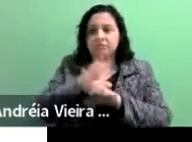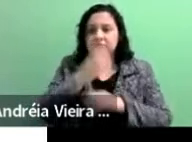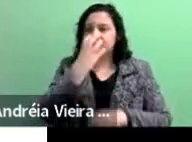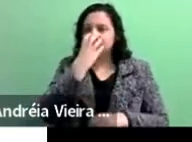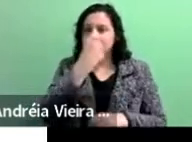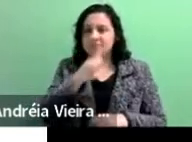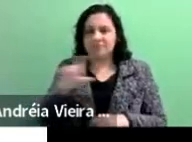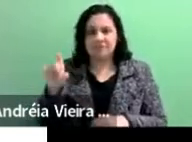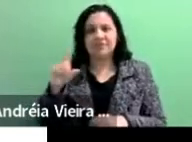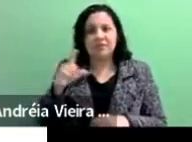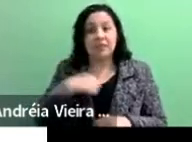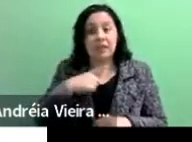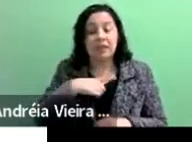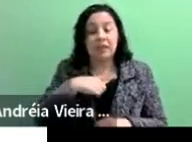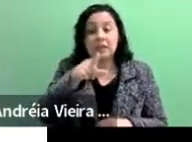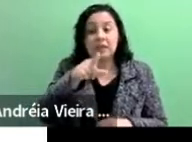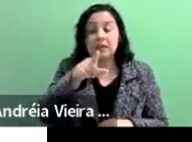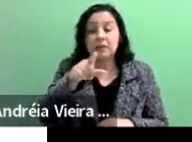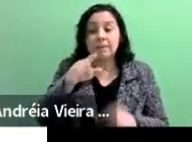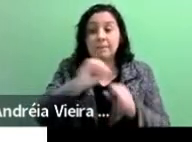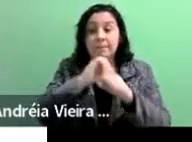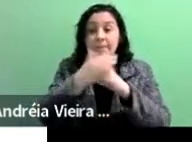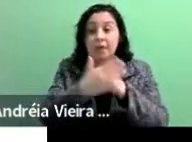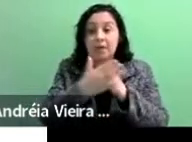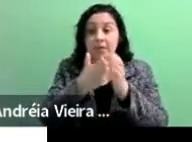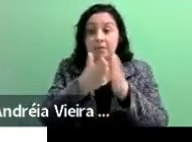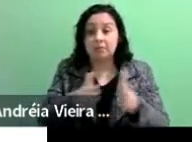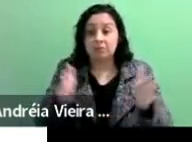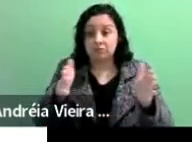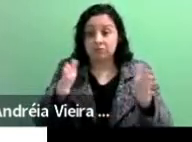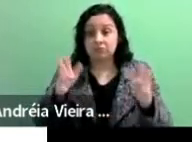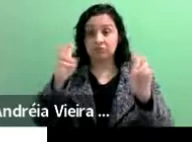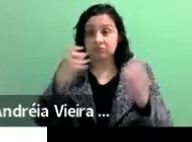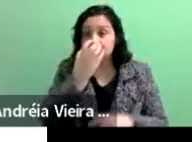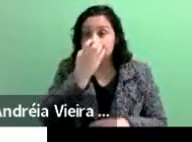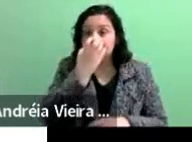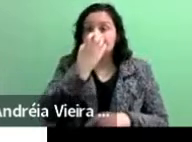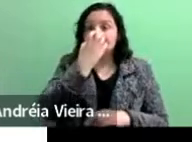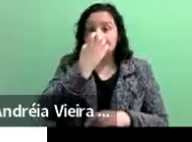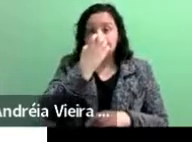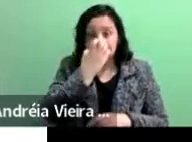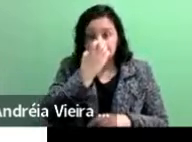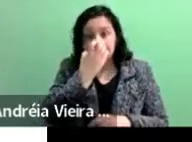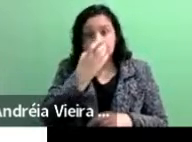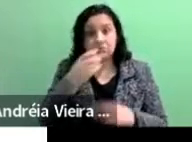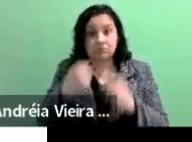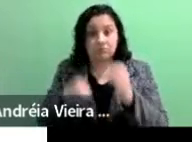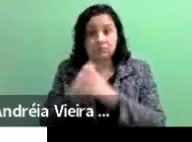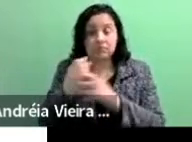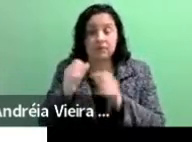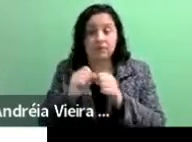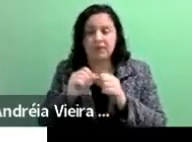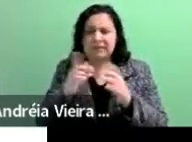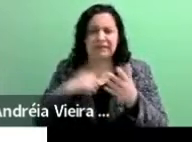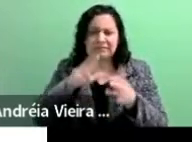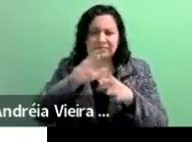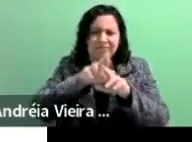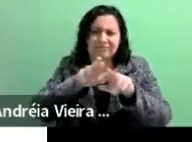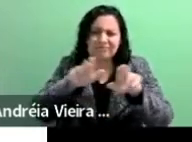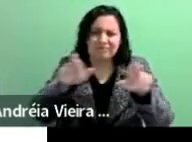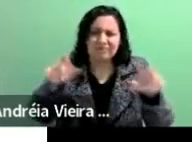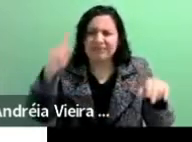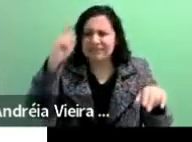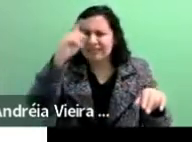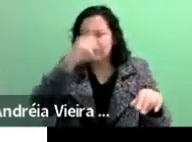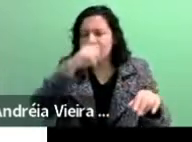reais na pandemia, ou de resíduos da mineração, enfim, existe aí uma série de desafios que o empreendedor enfrenta no seu